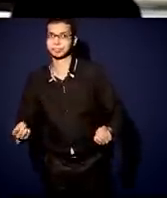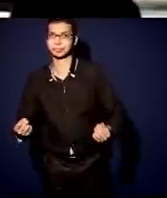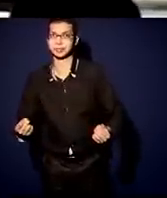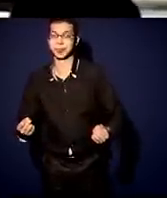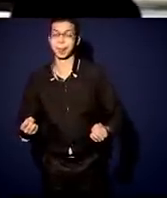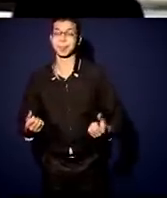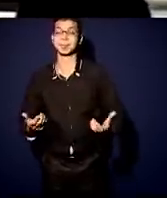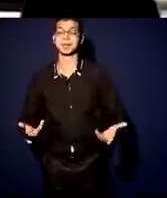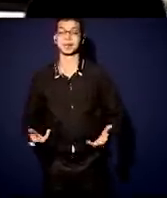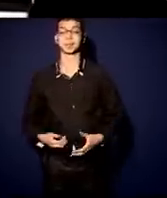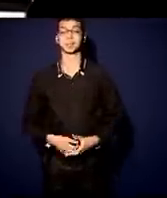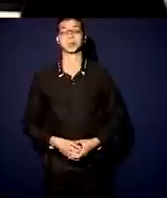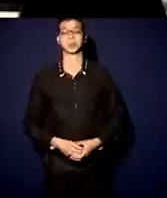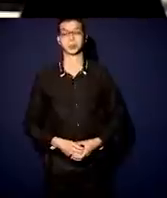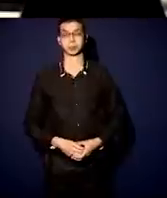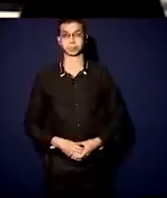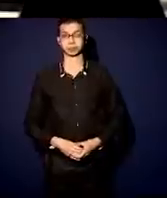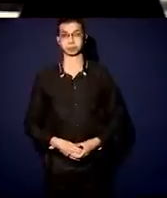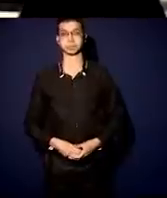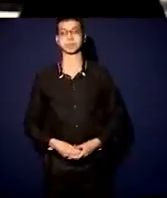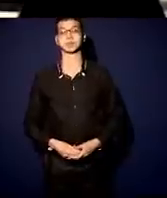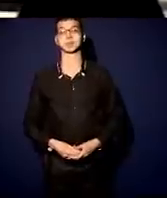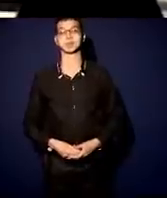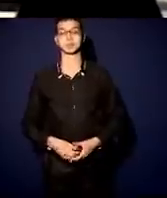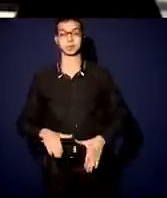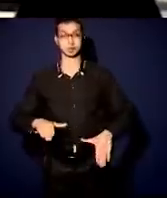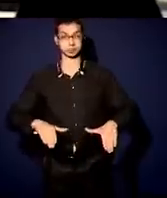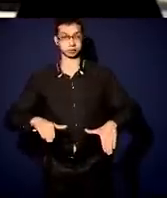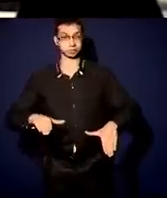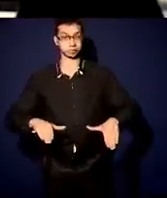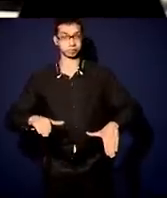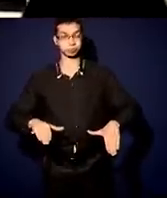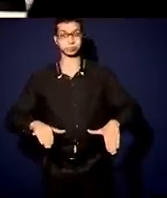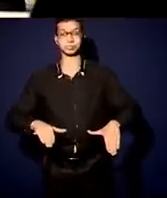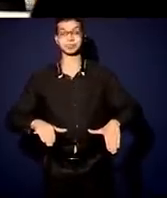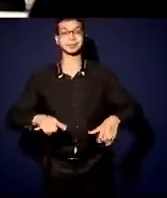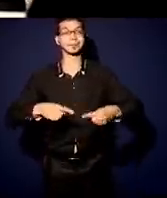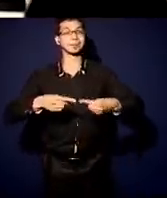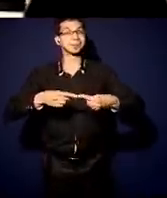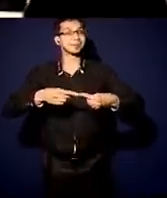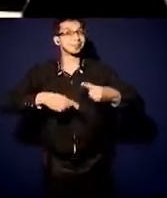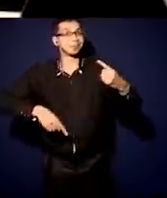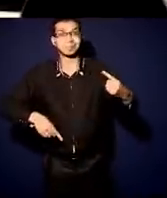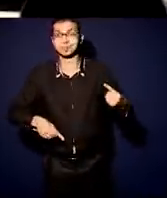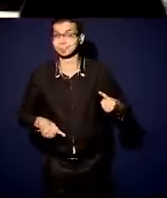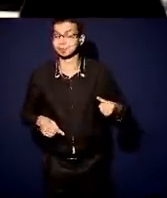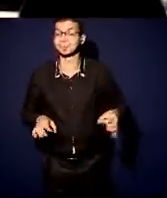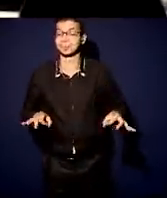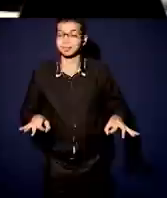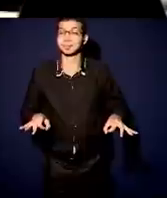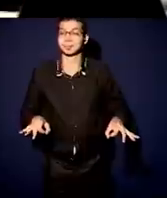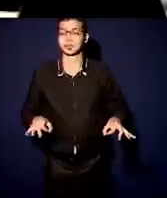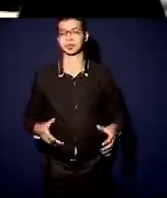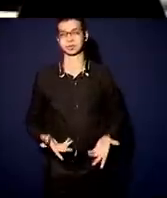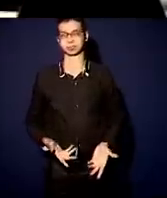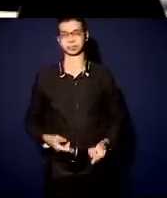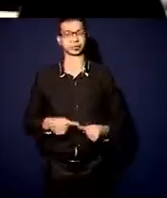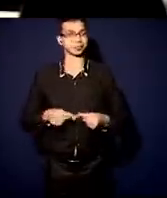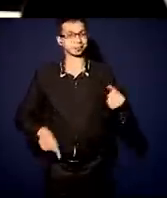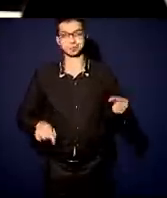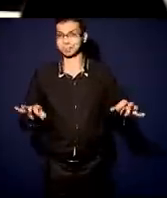inoco como pode ser contra que é pior do que simplesmente ser inócuo né